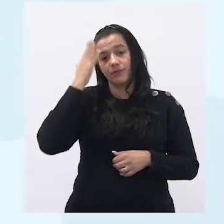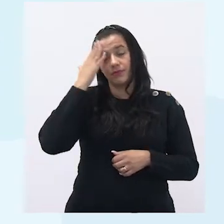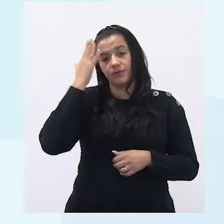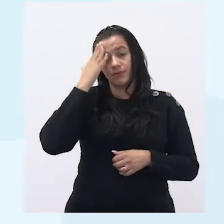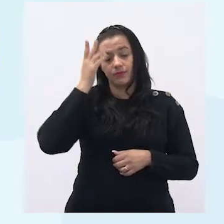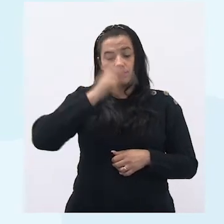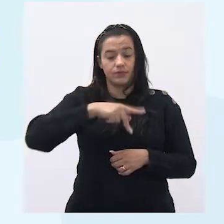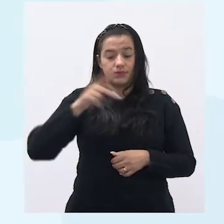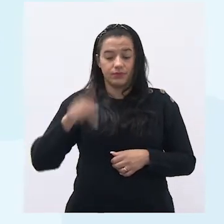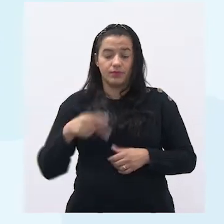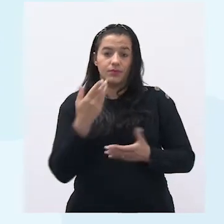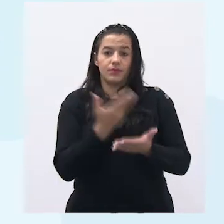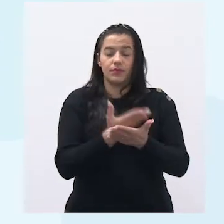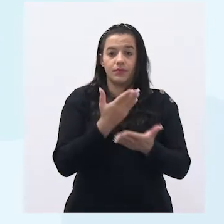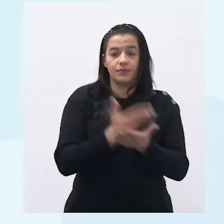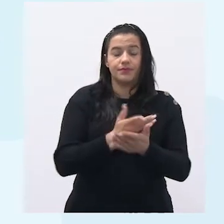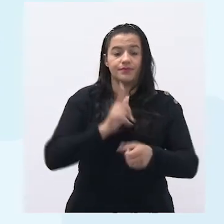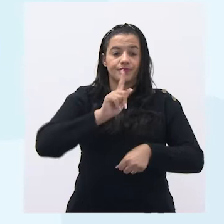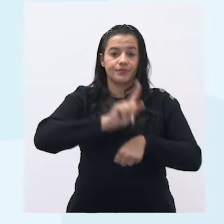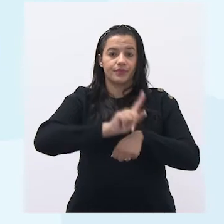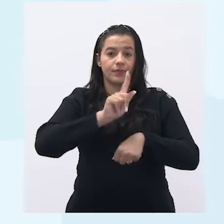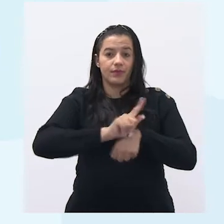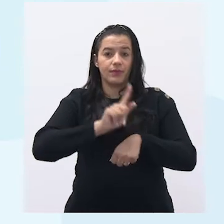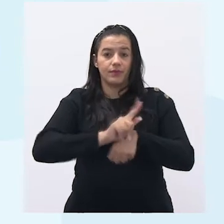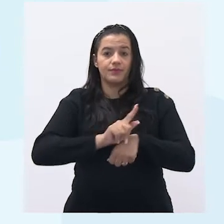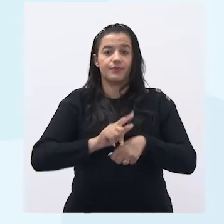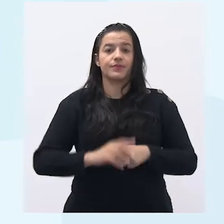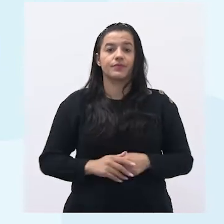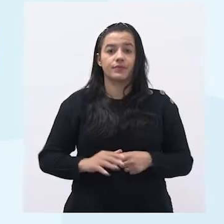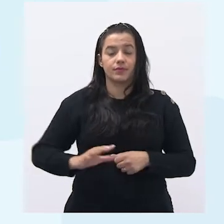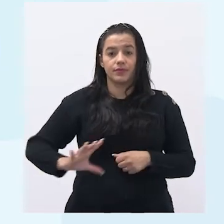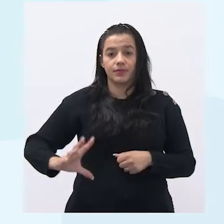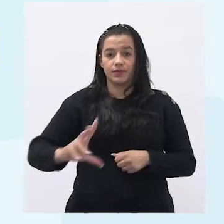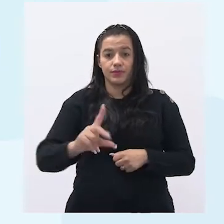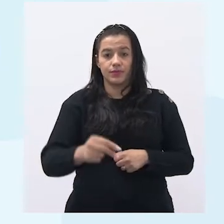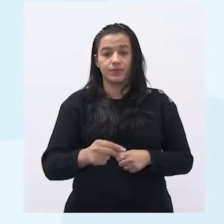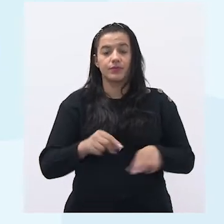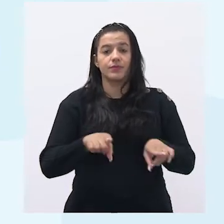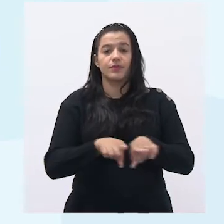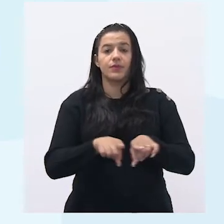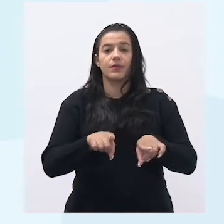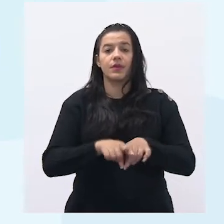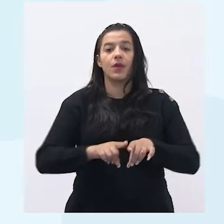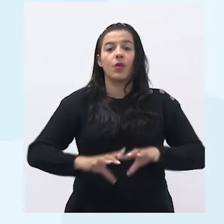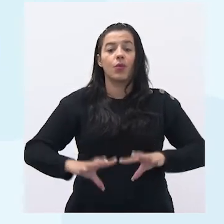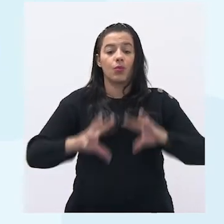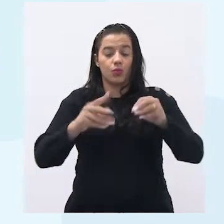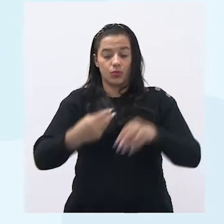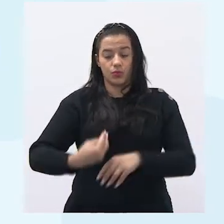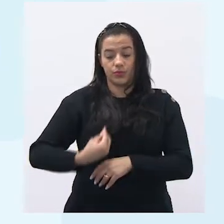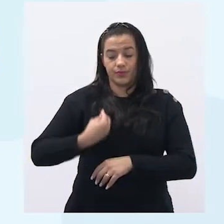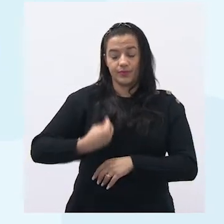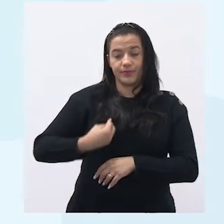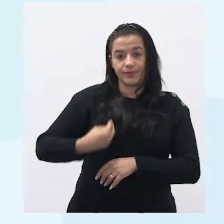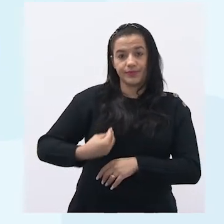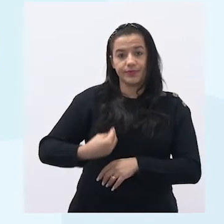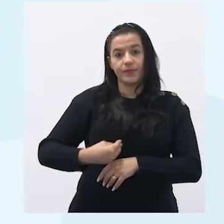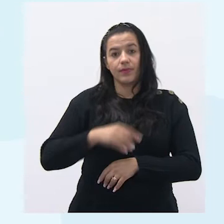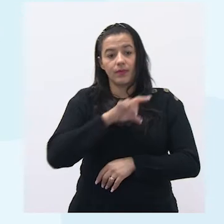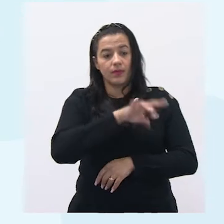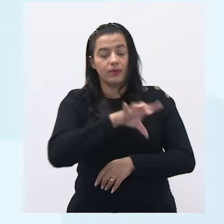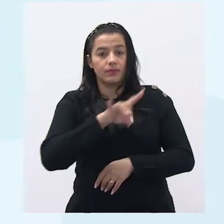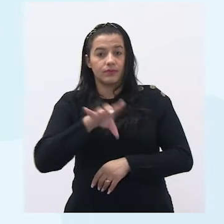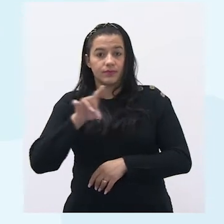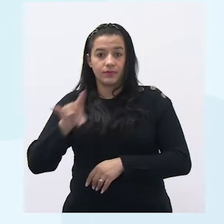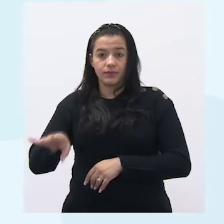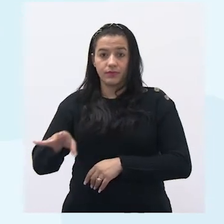professores, estudantes, gestores, cada escola é um ser pulsante, vivo, né? E cada uma tem as